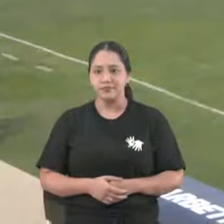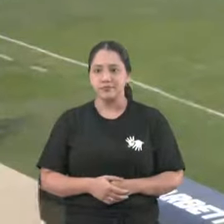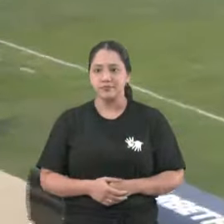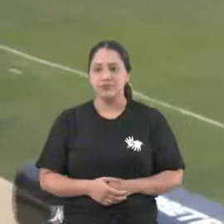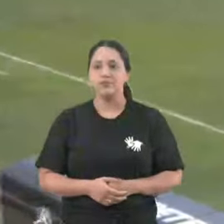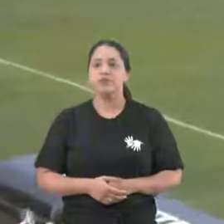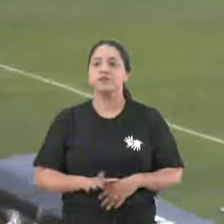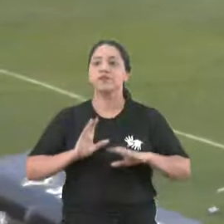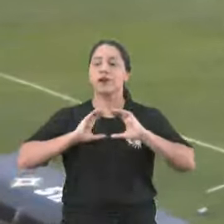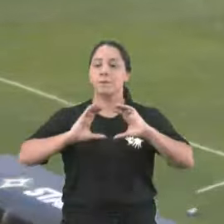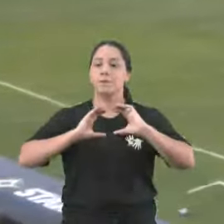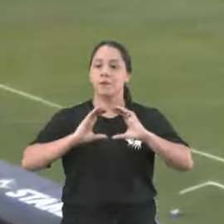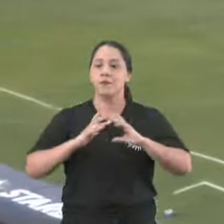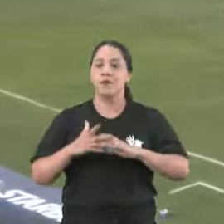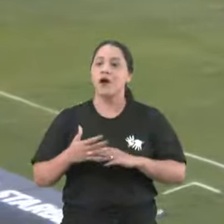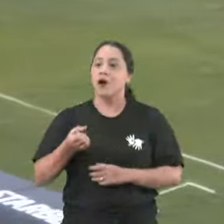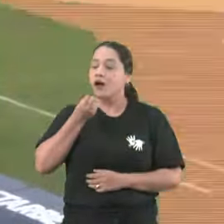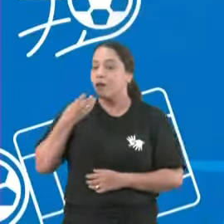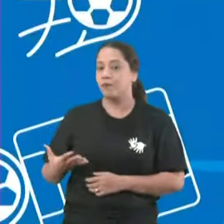Bola em favor do Alvinegro.